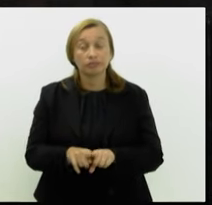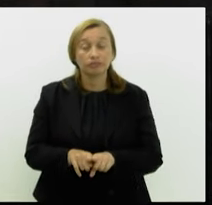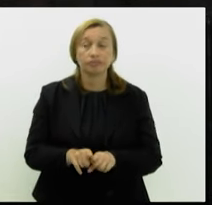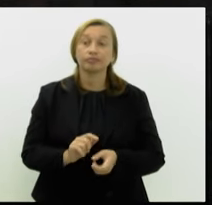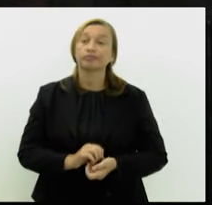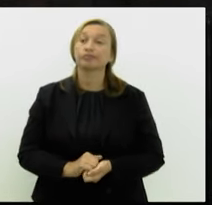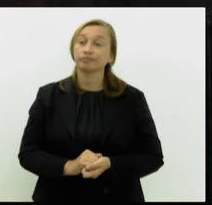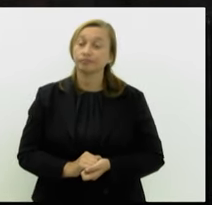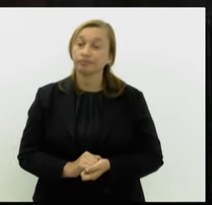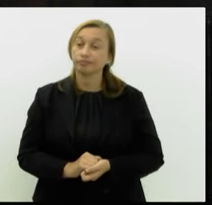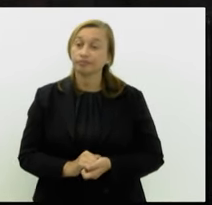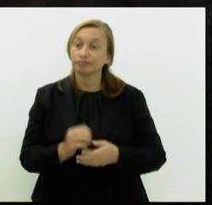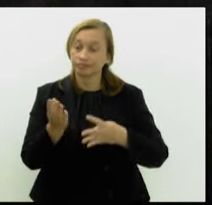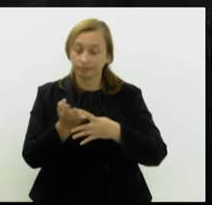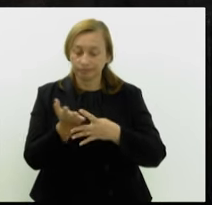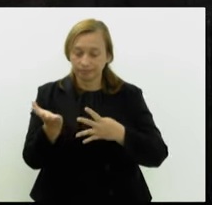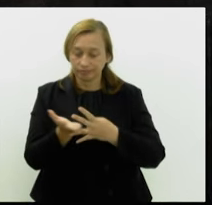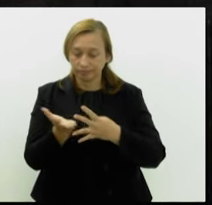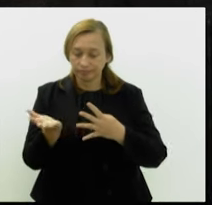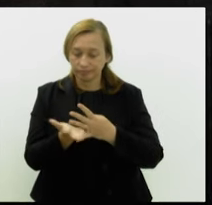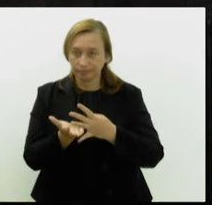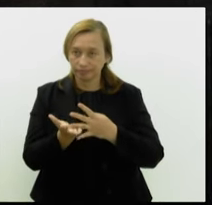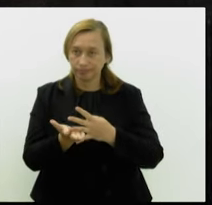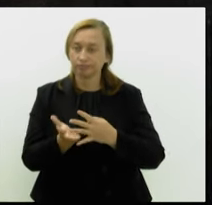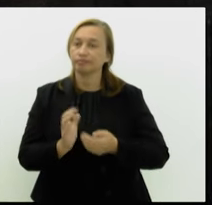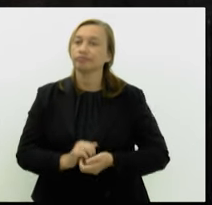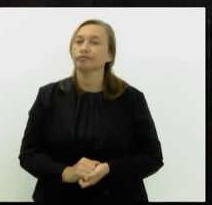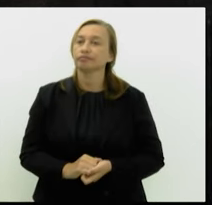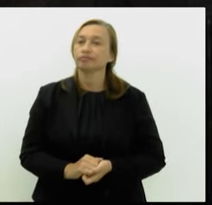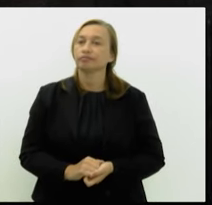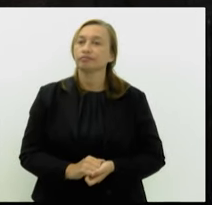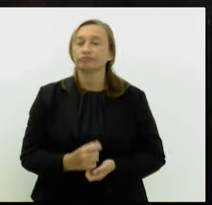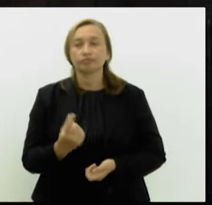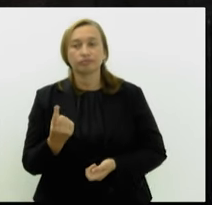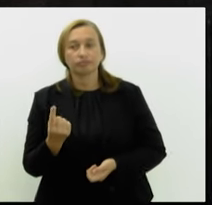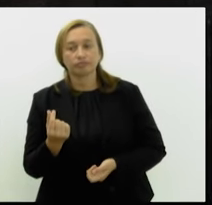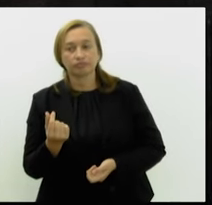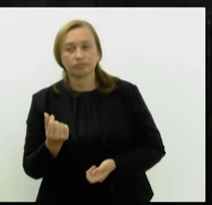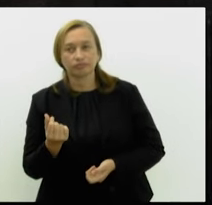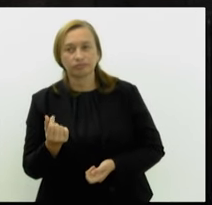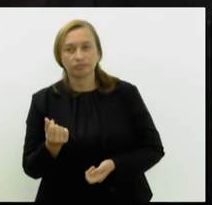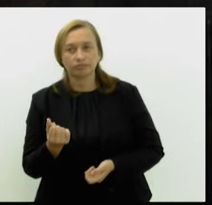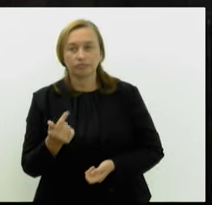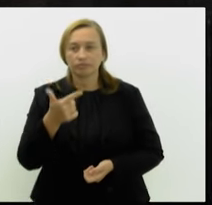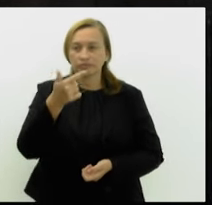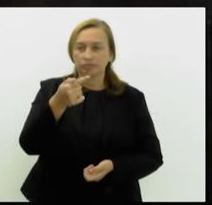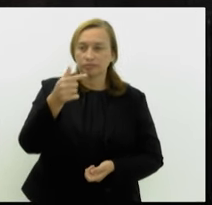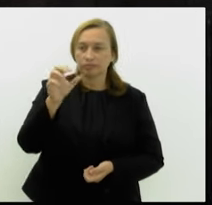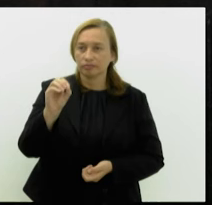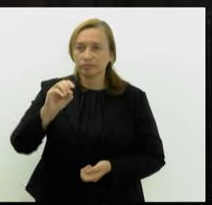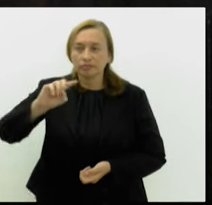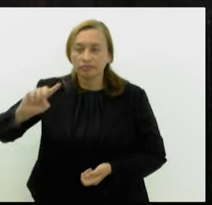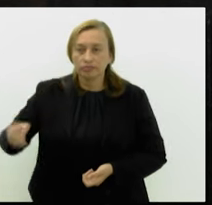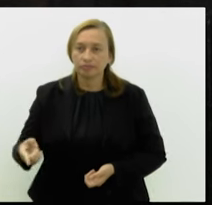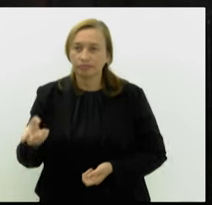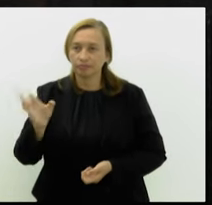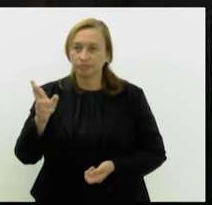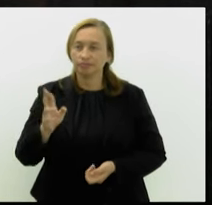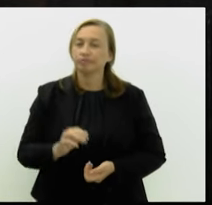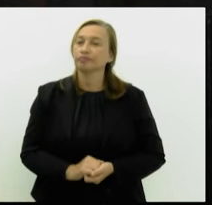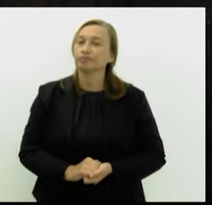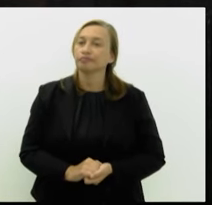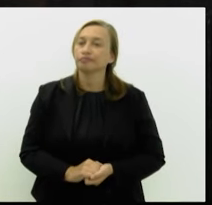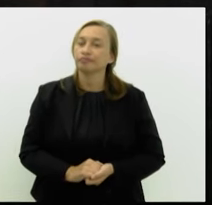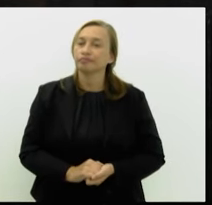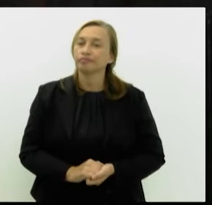limitada a parcela da operação no valor de R$ 70 mil, sendo vedado